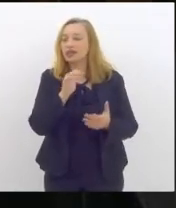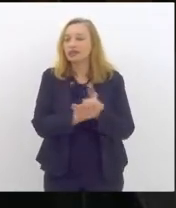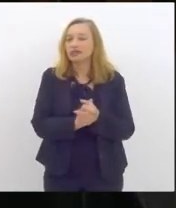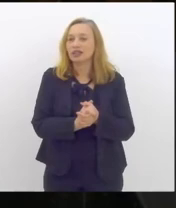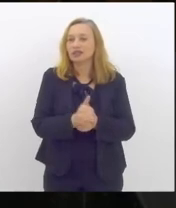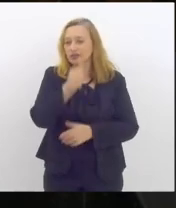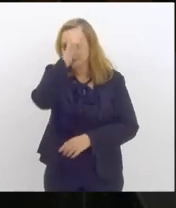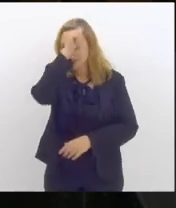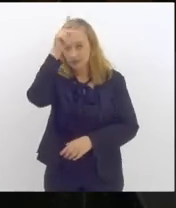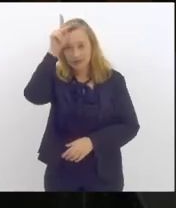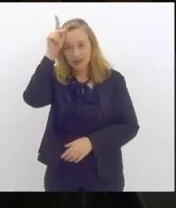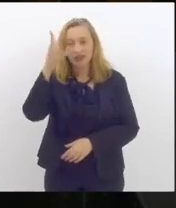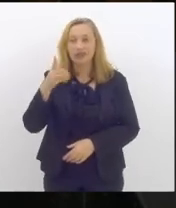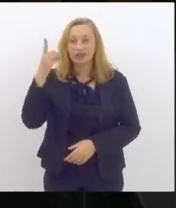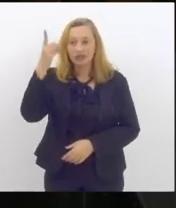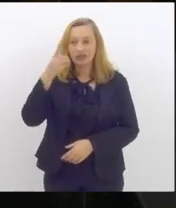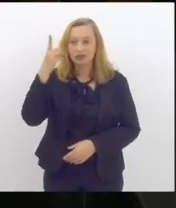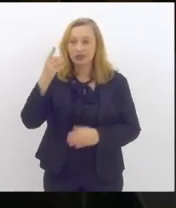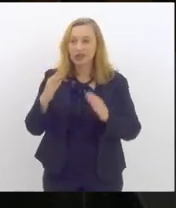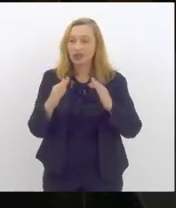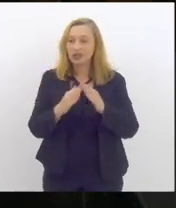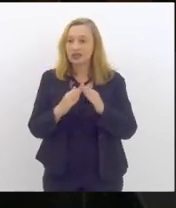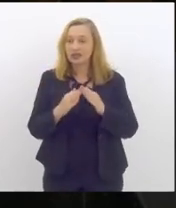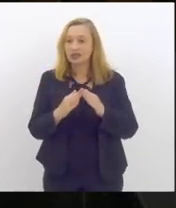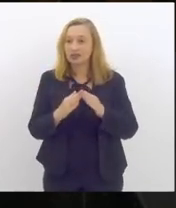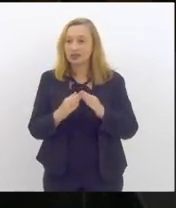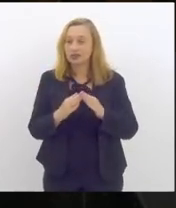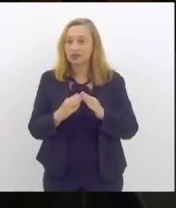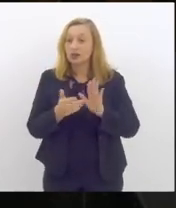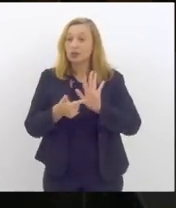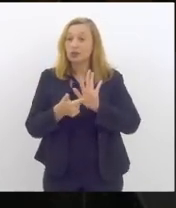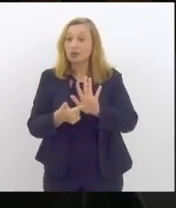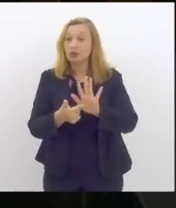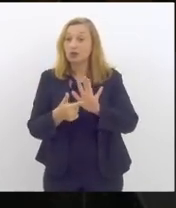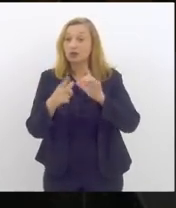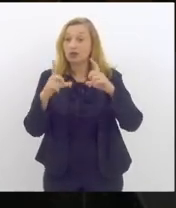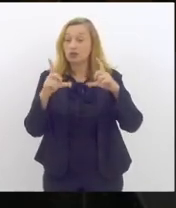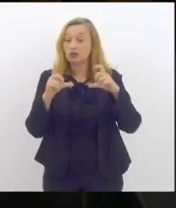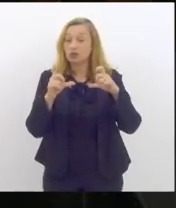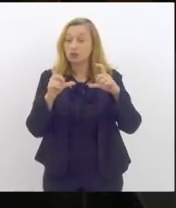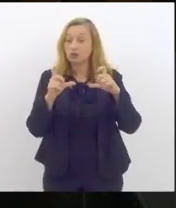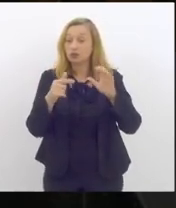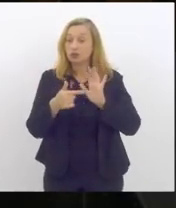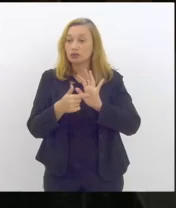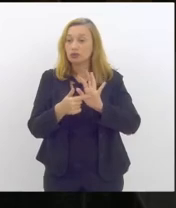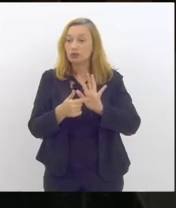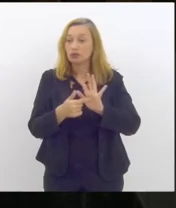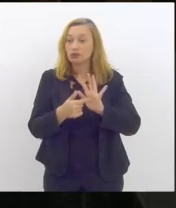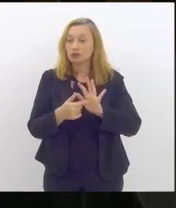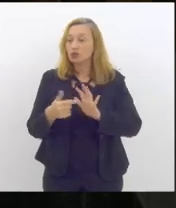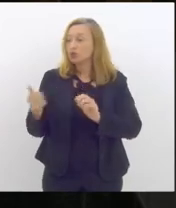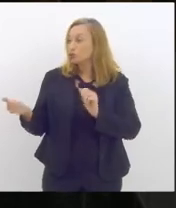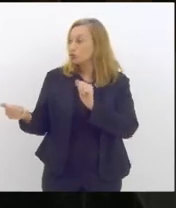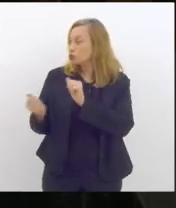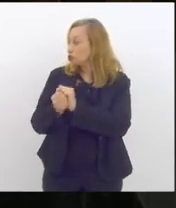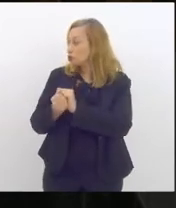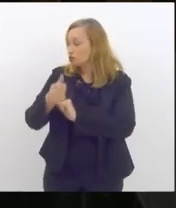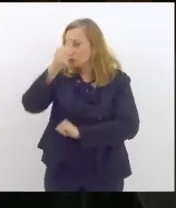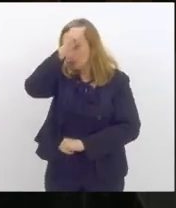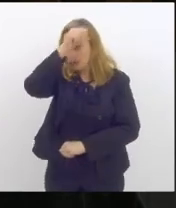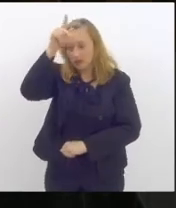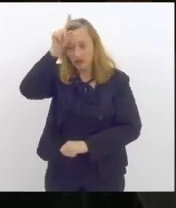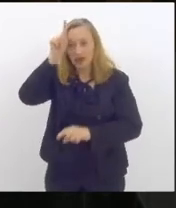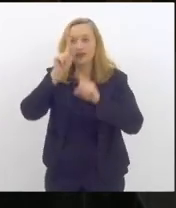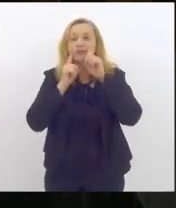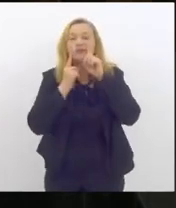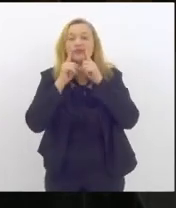prefeito deputada nessa casa eu mostro aqui em foto Aparece ao lado do prefeito